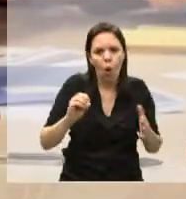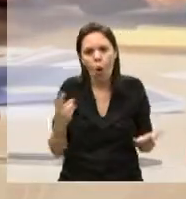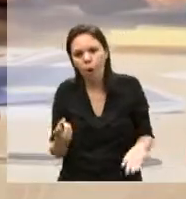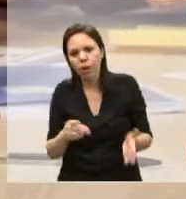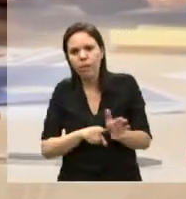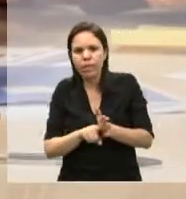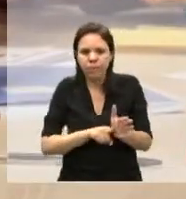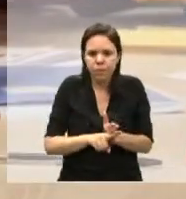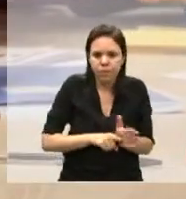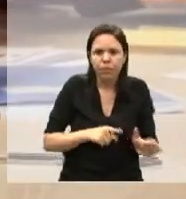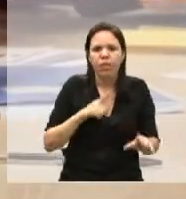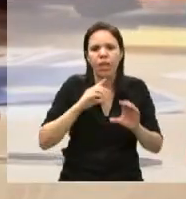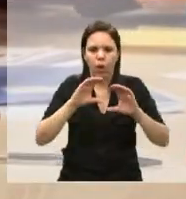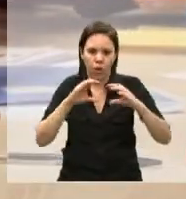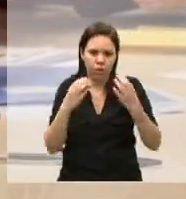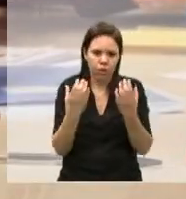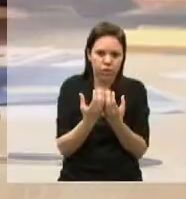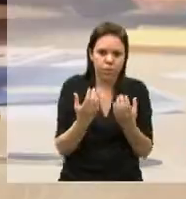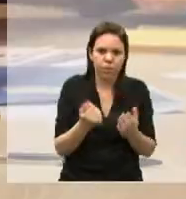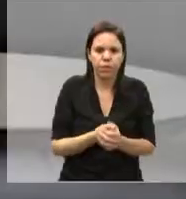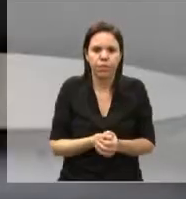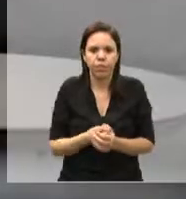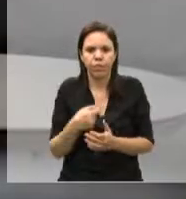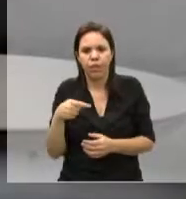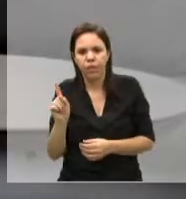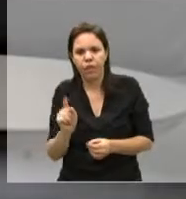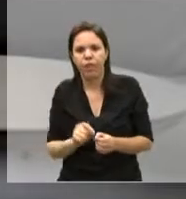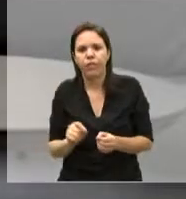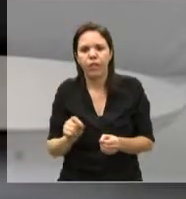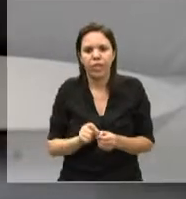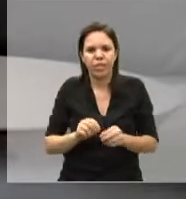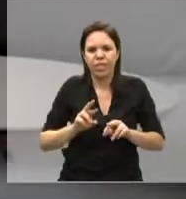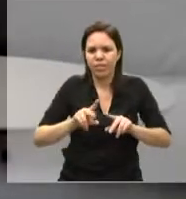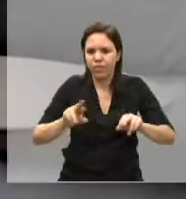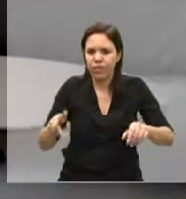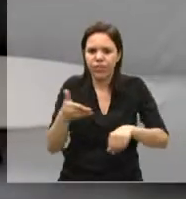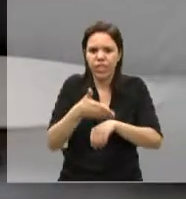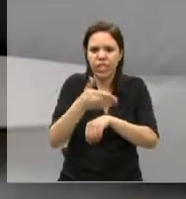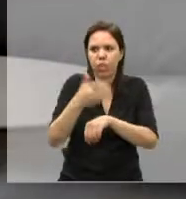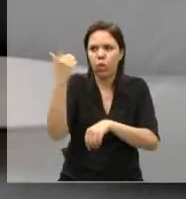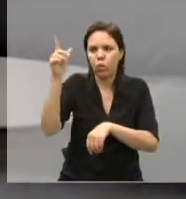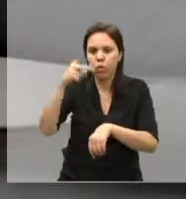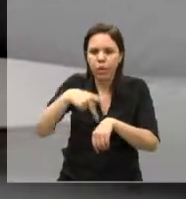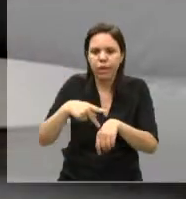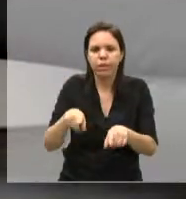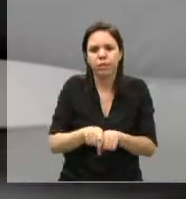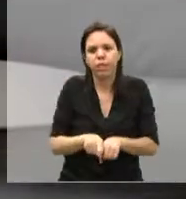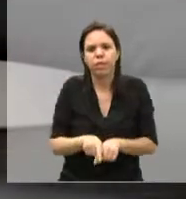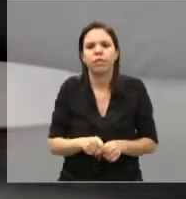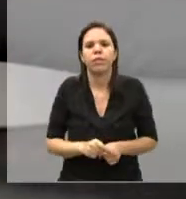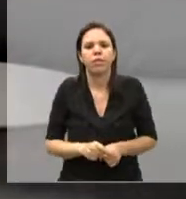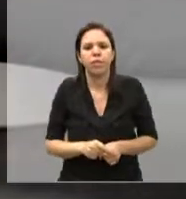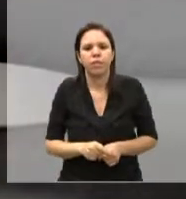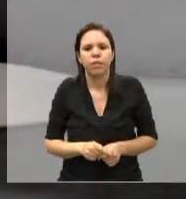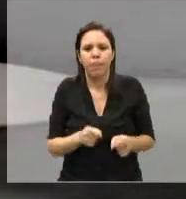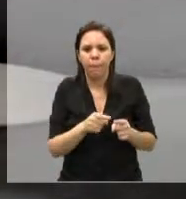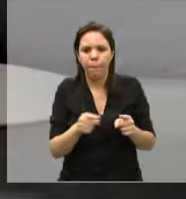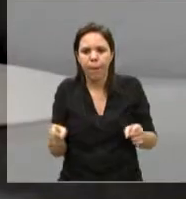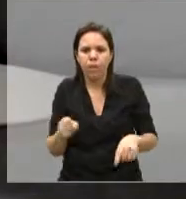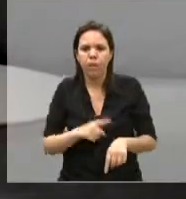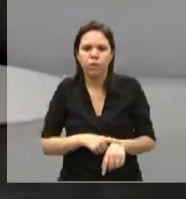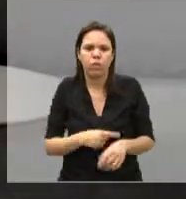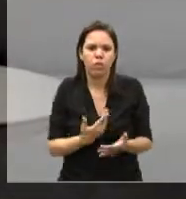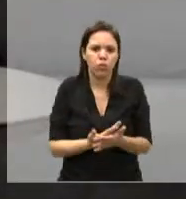tem congressos, a gente vai, faz visitas fora, tira períodos